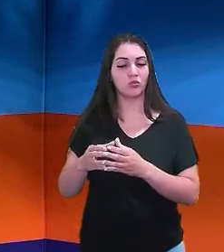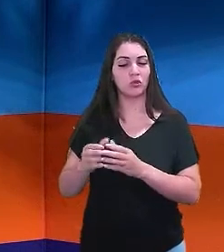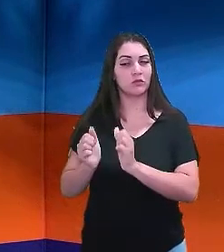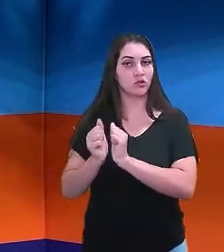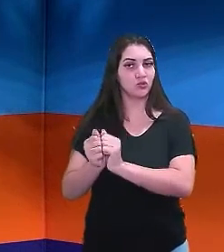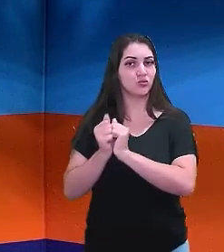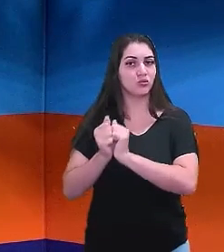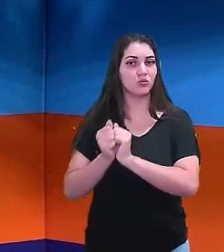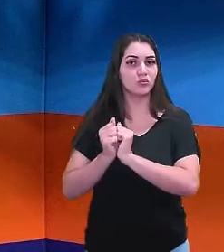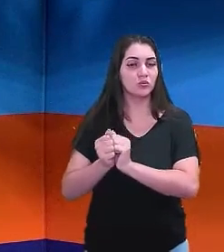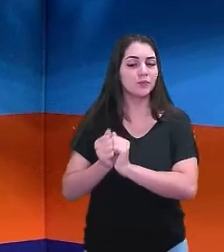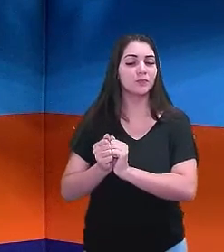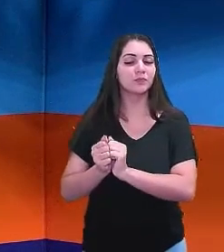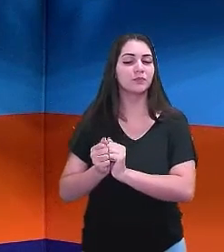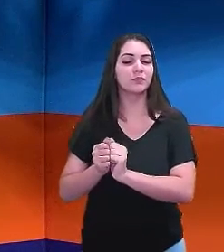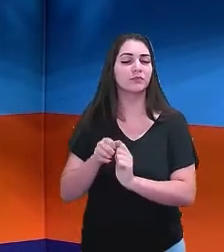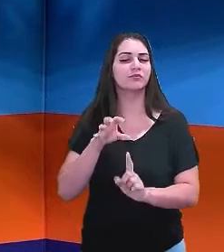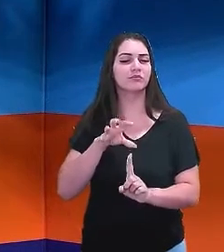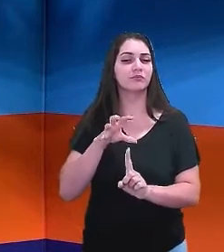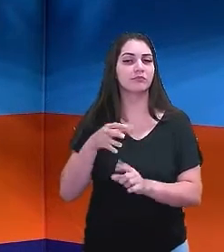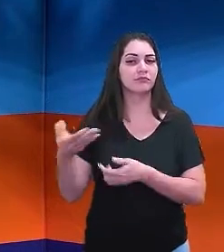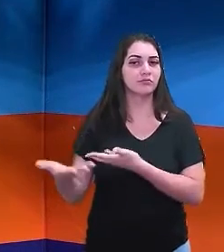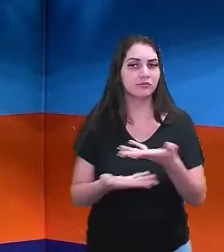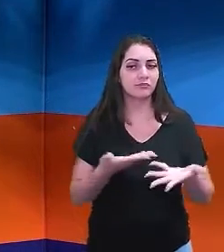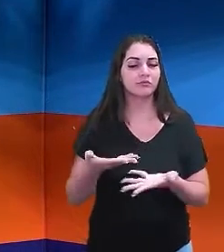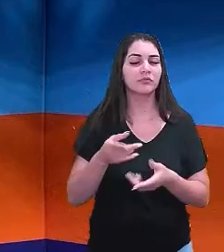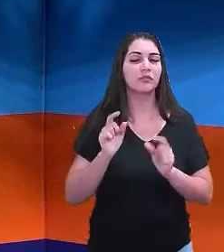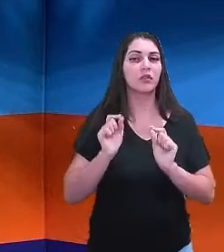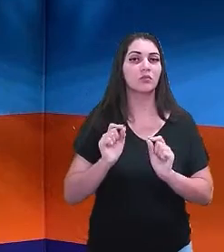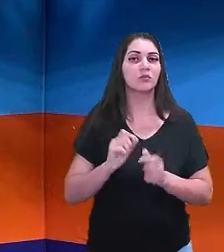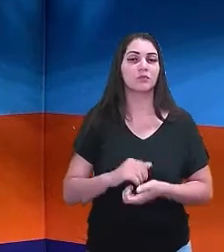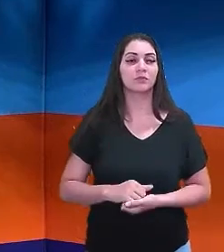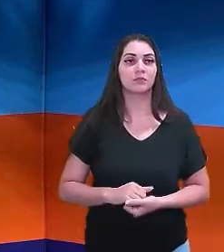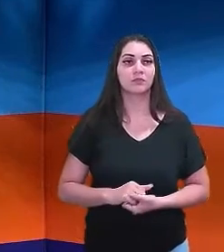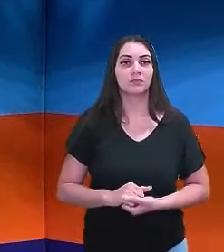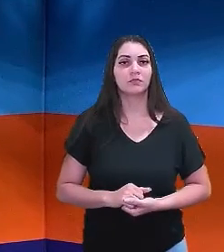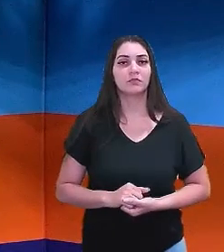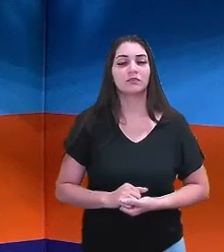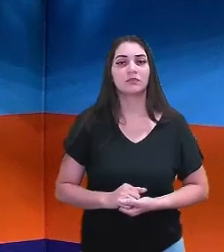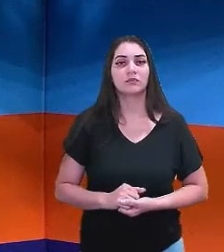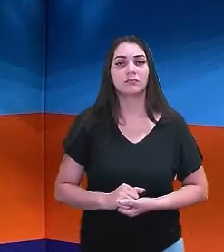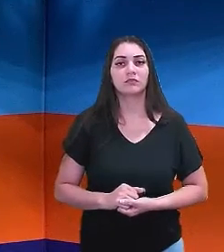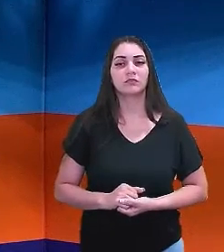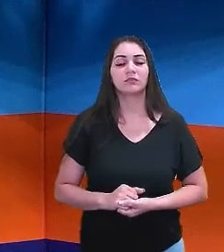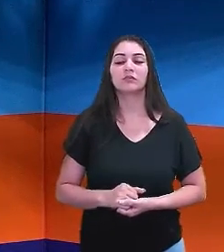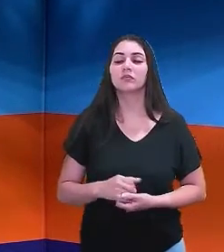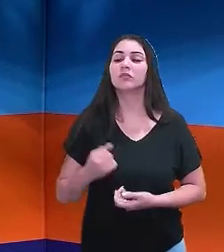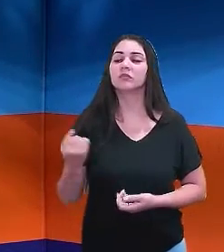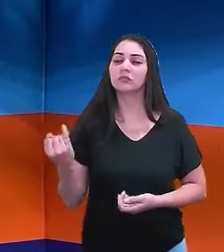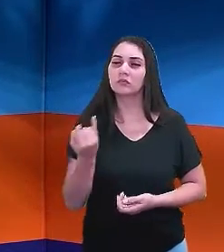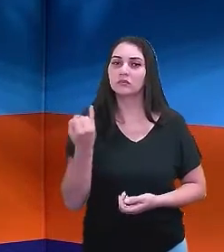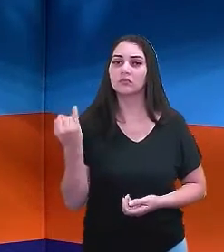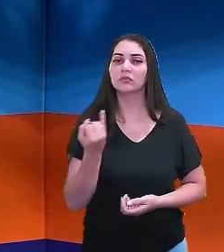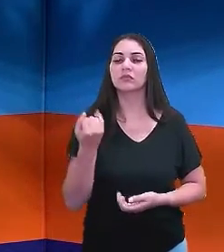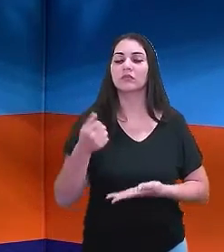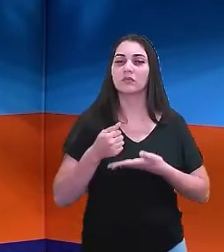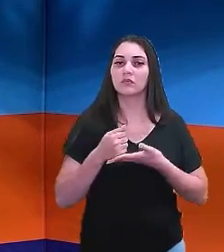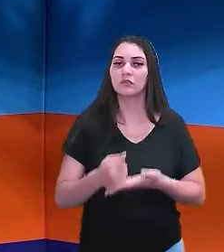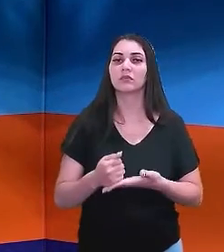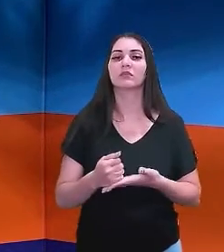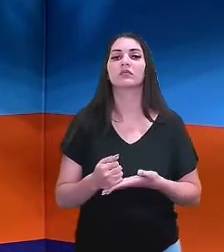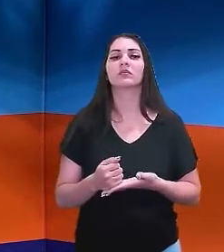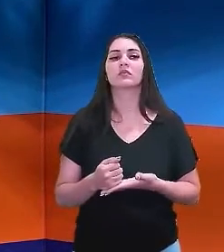seu meio de influência, era foi importante para